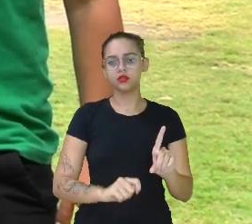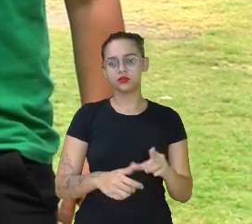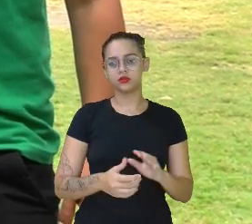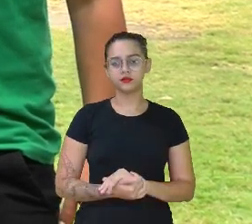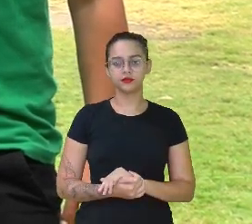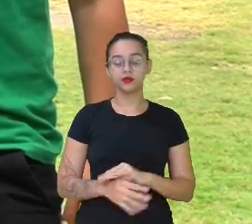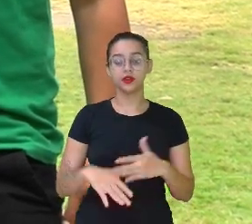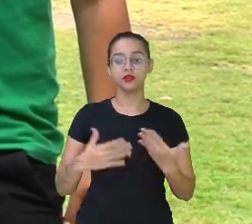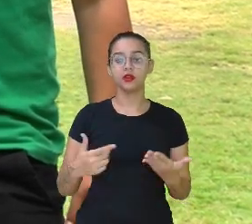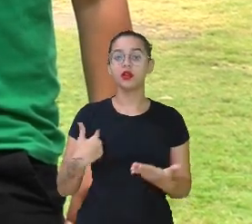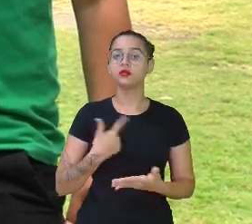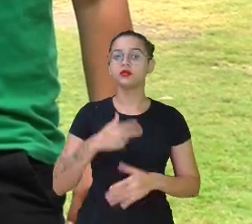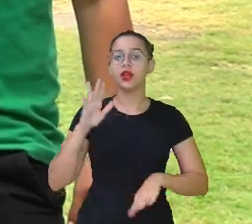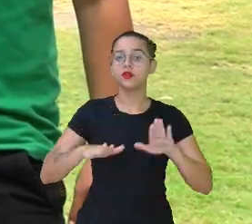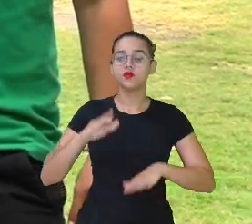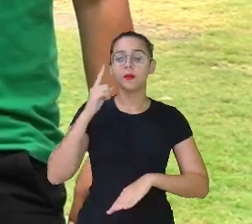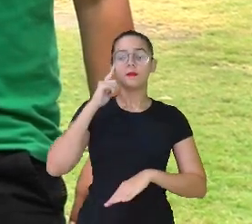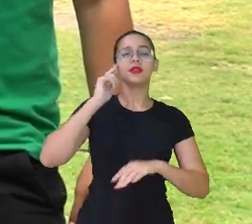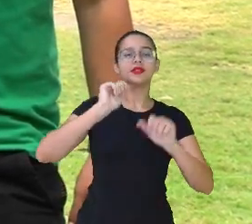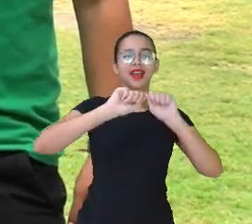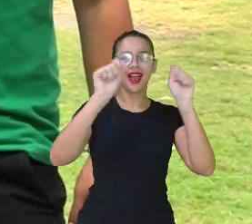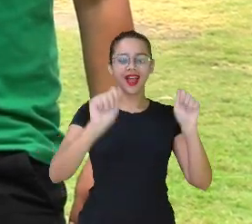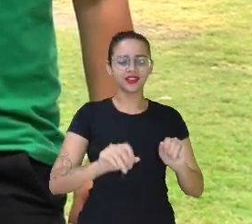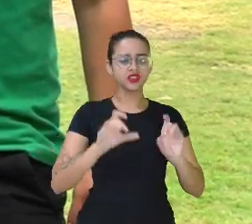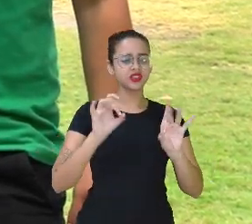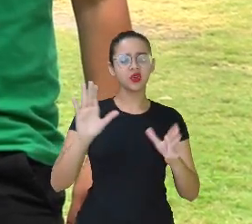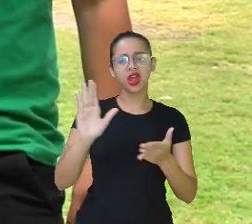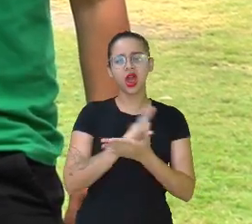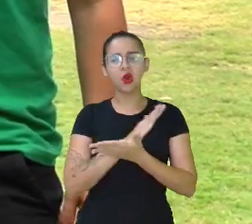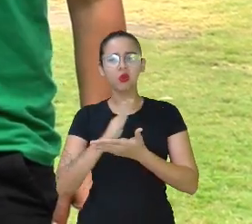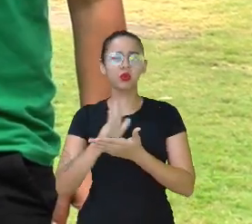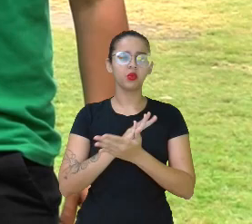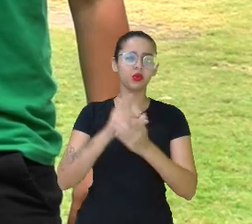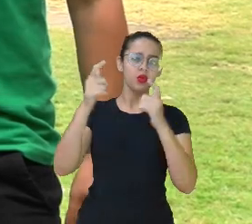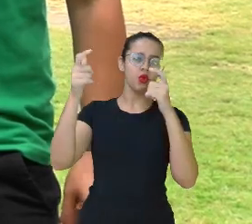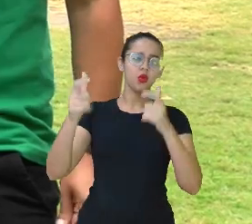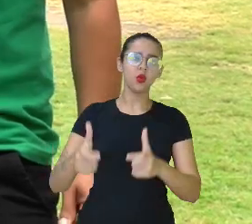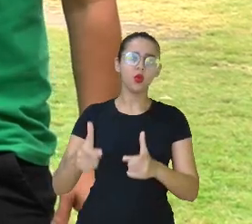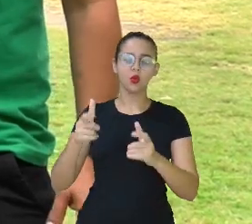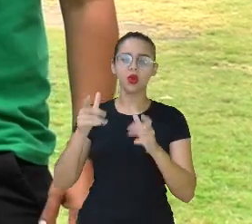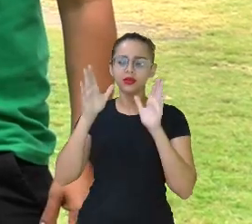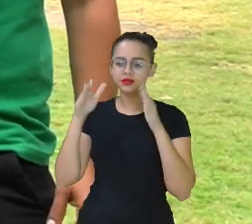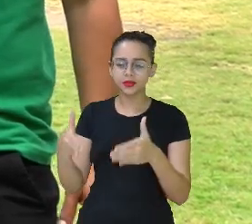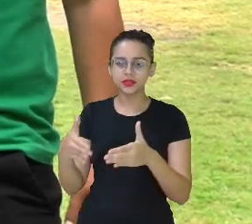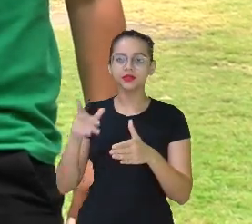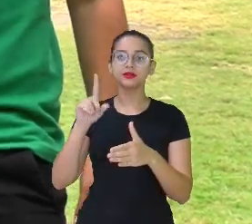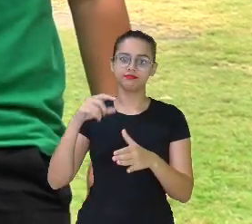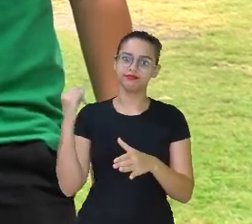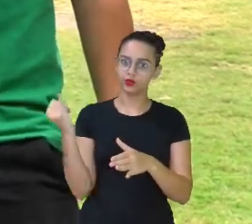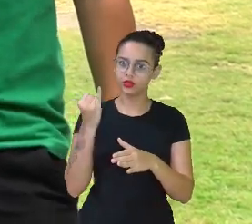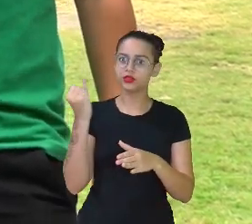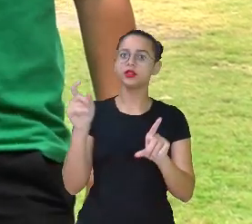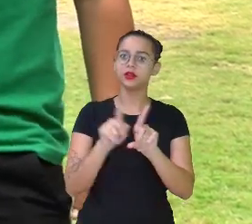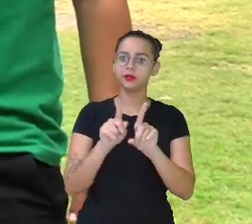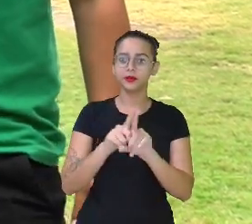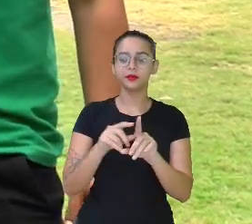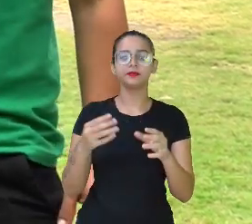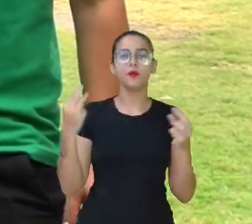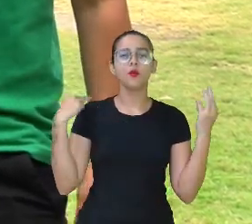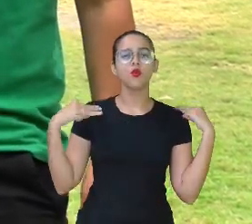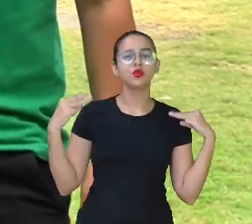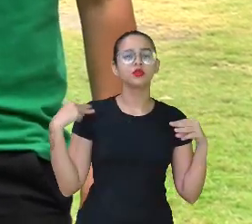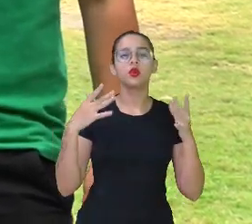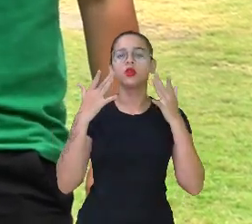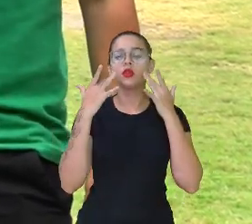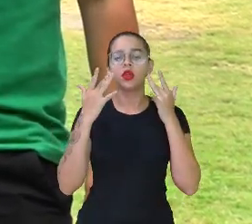Então, a gente às vezes pensa em arte e pensa só em alguns locais específicos, que são importantes, como museus,